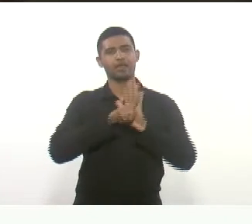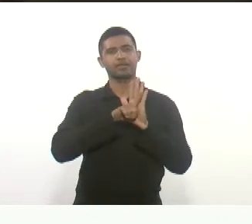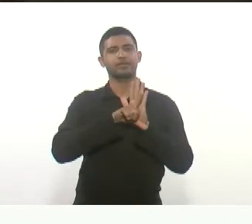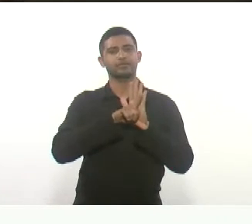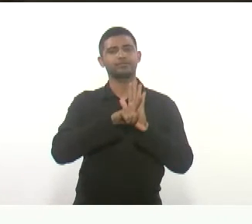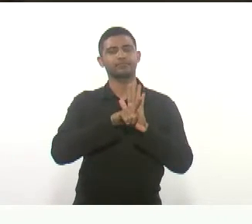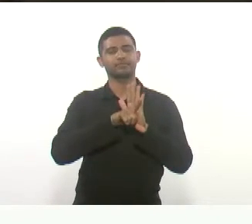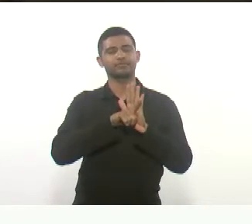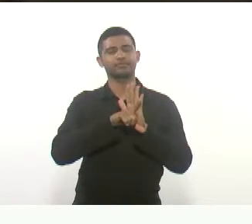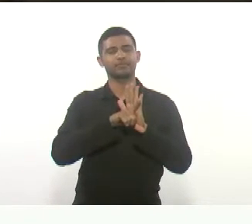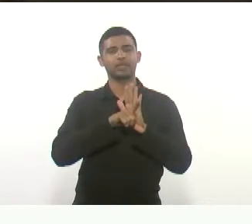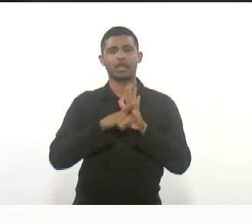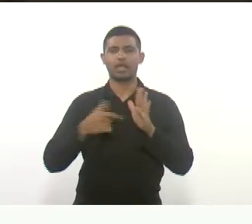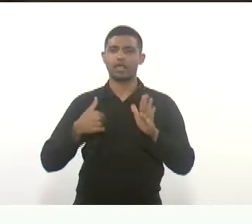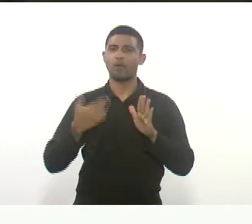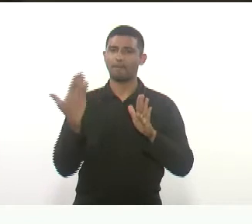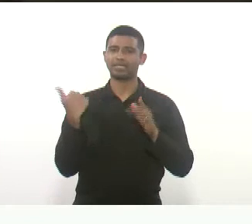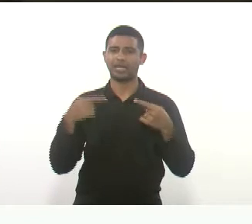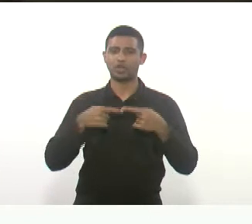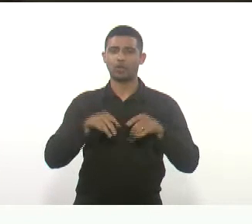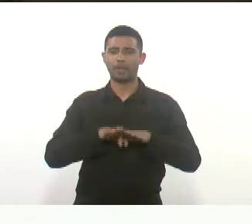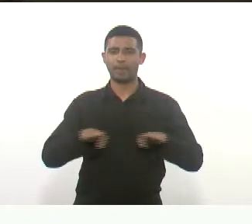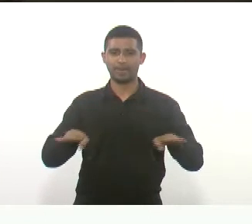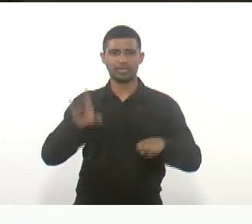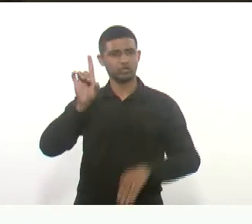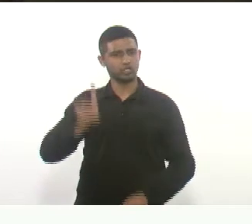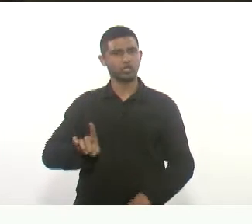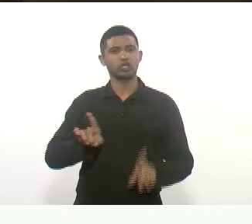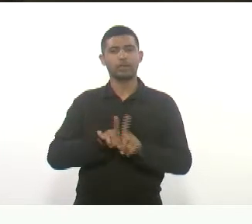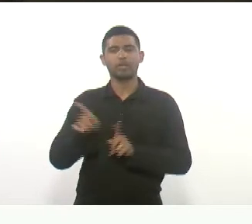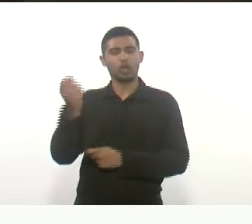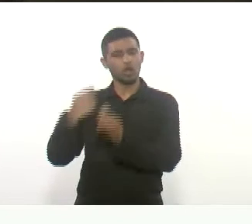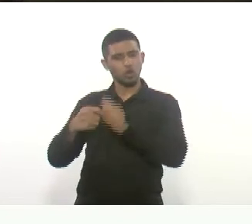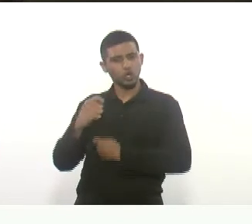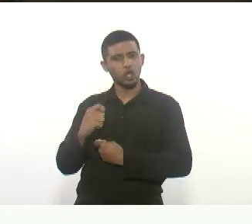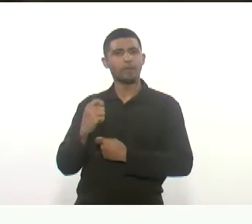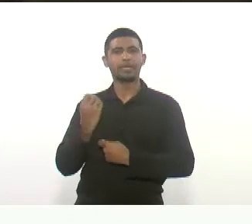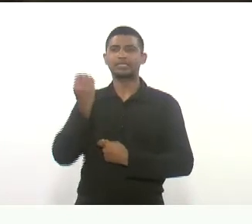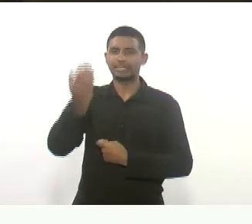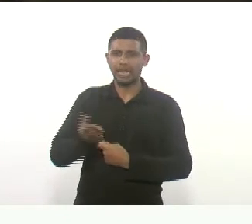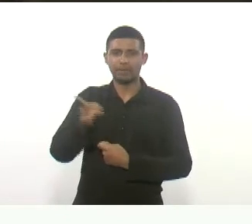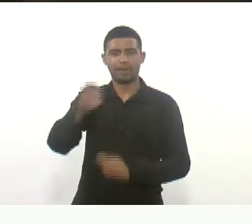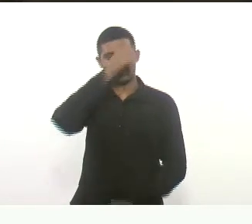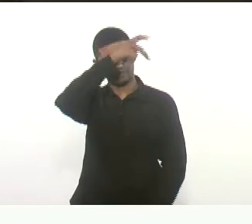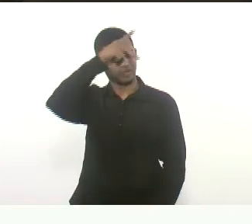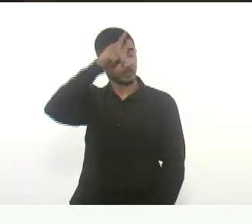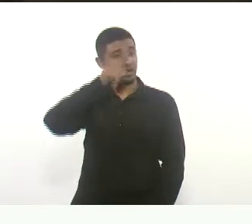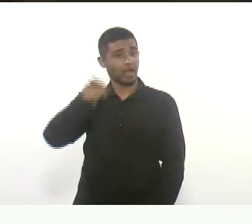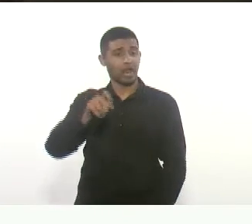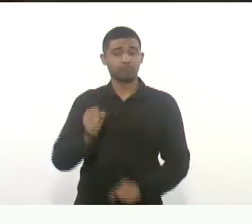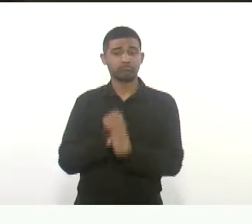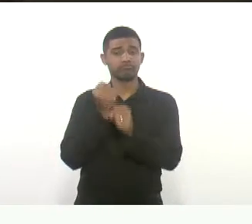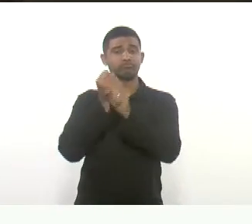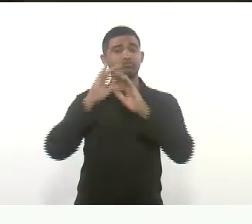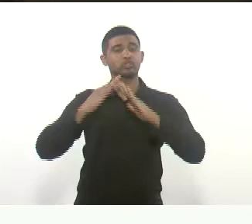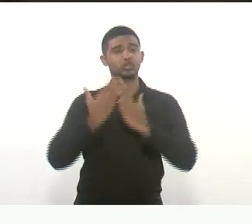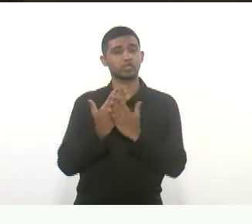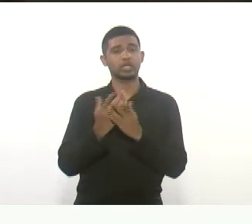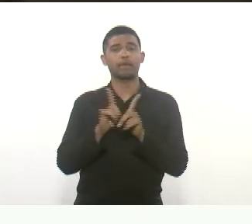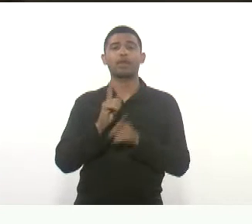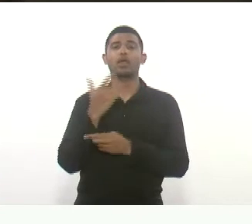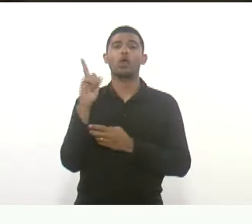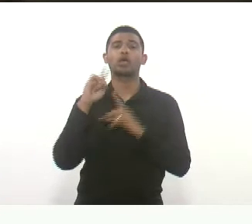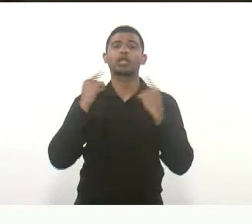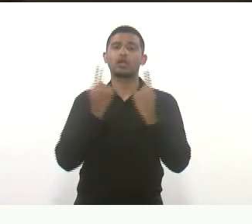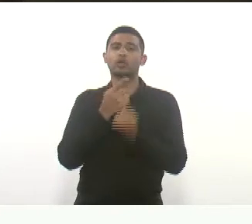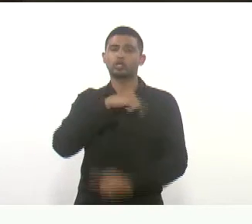eu, inclusive, era da mesa diretora, a gente até fez várias economias e doamos para a Prefeitura construir escolas. E também, assim, que na outra reunião que nós